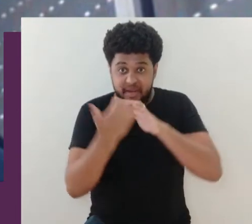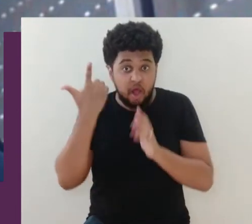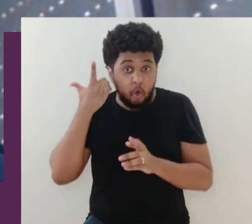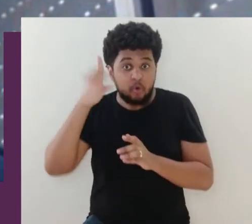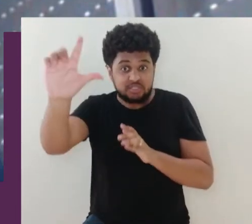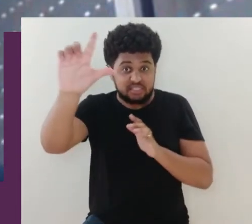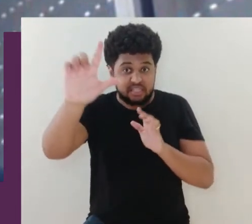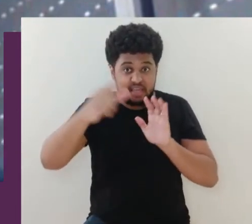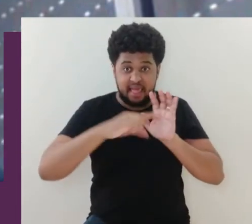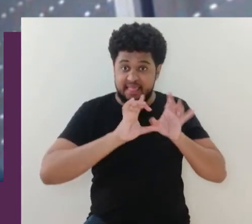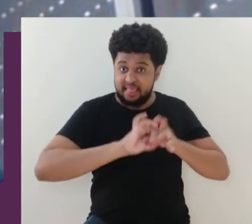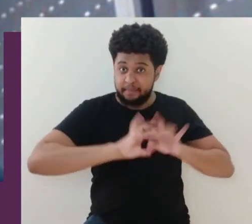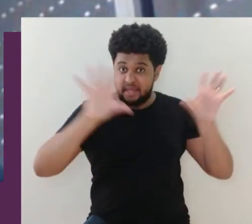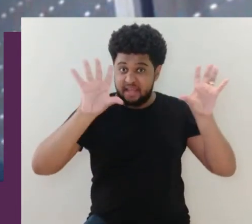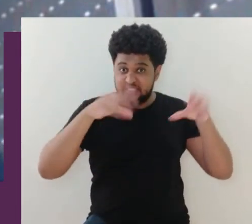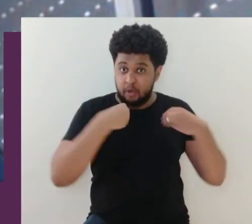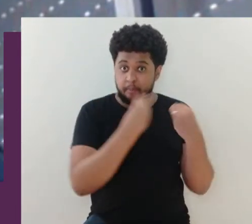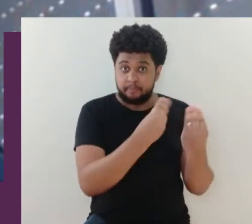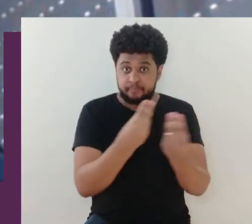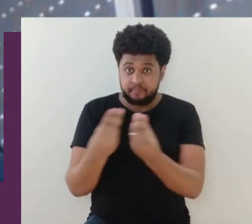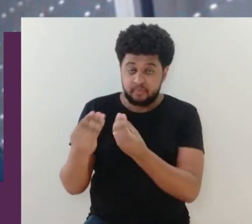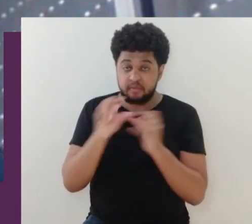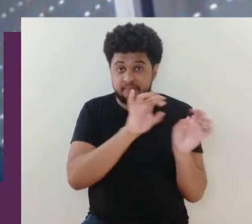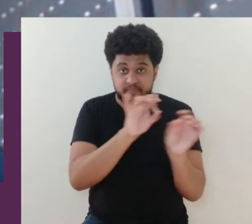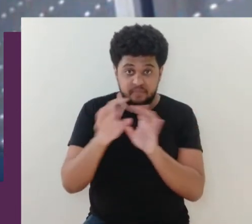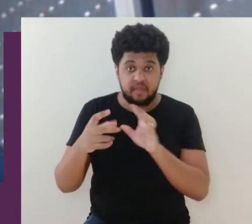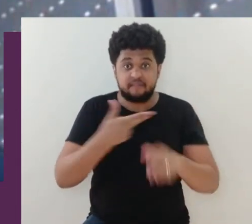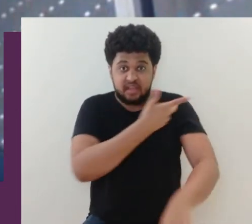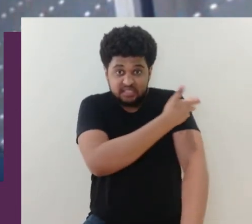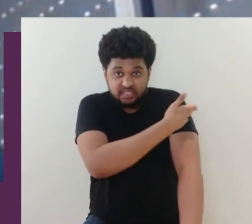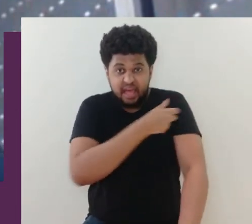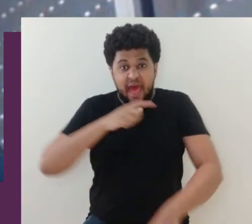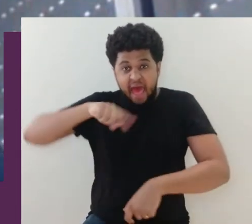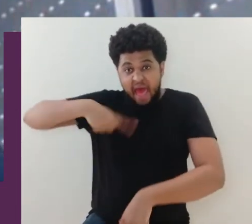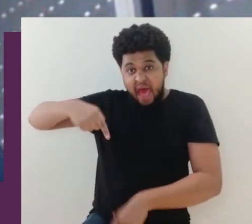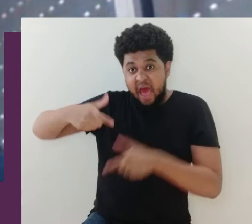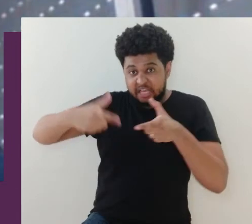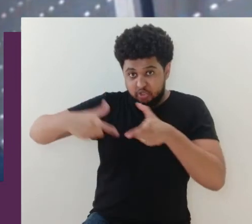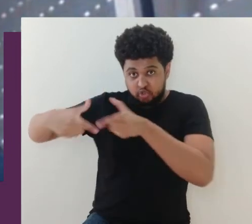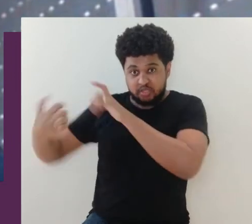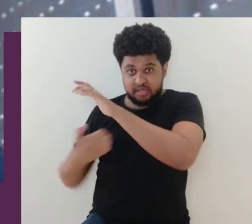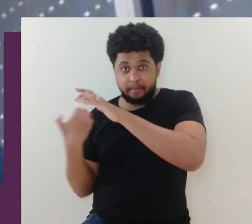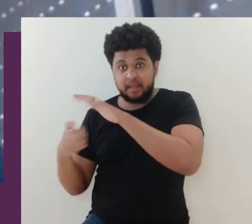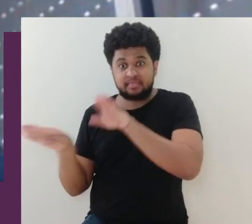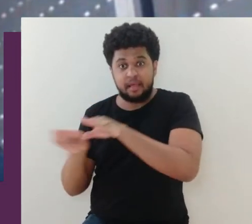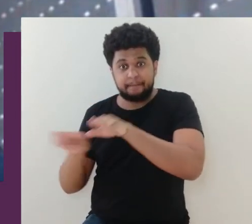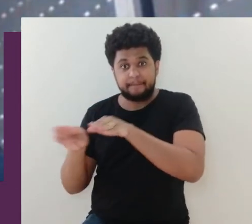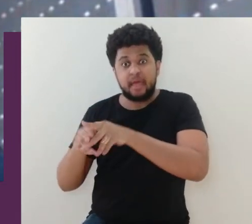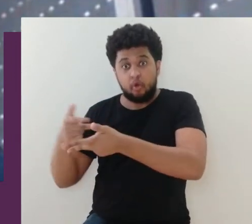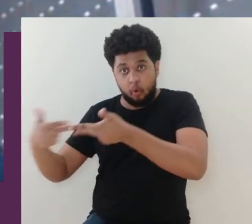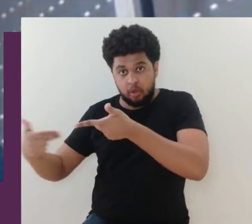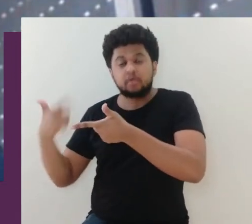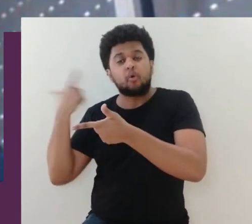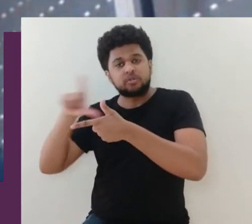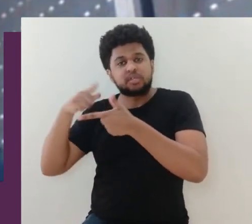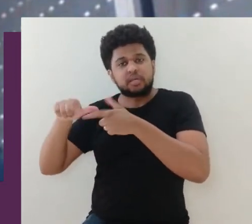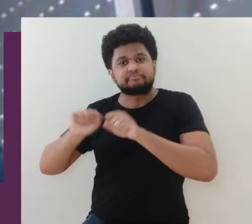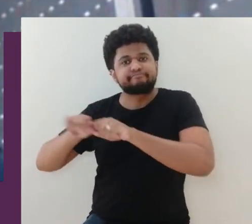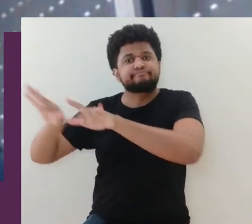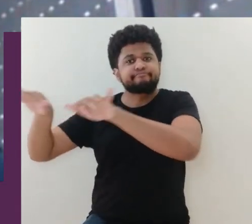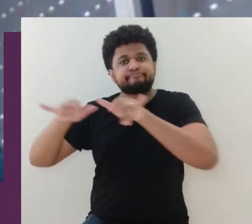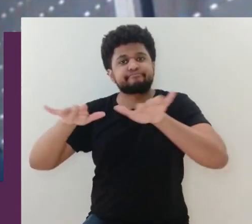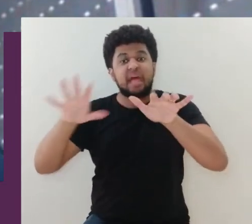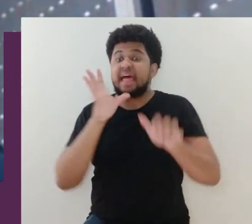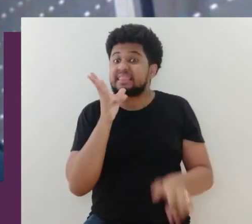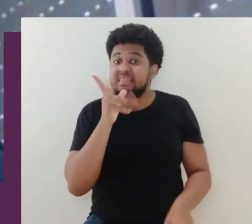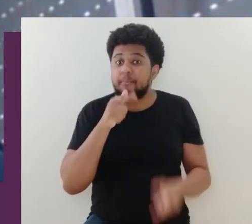conseguiu a sua liberação emergencial, a tendência é as outras também conseguirem. Então, isso ser liberado de forma mais rápida.